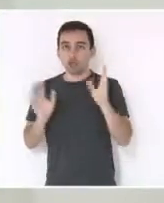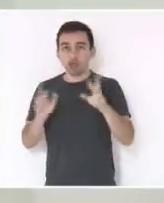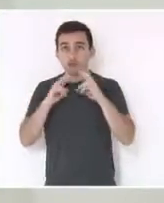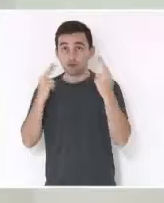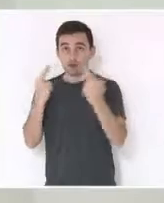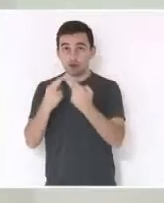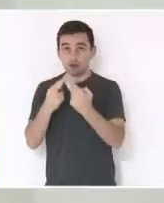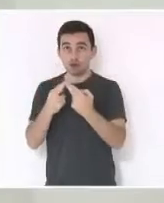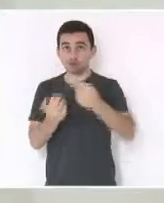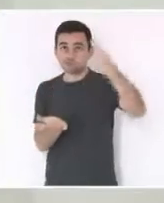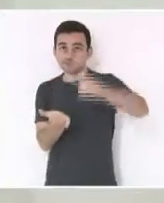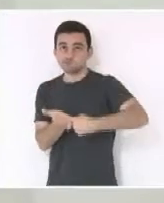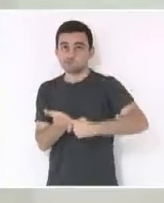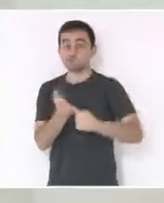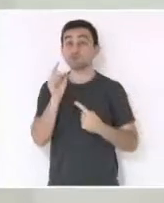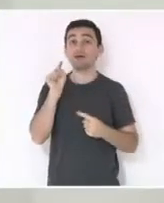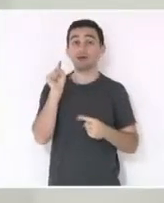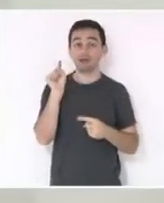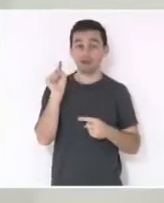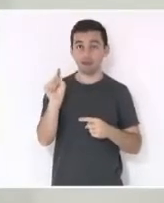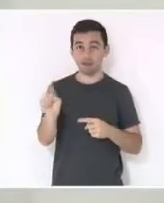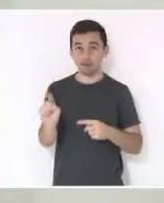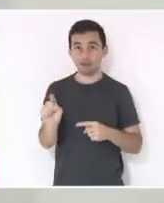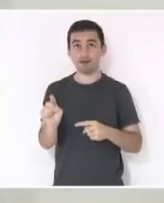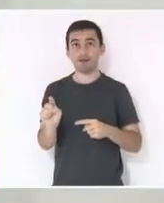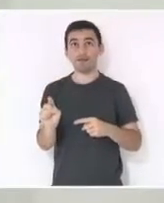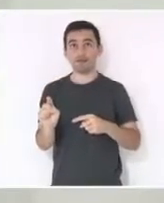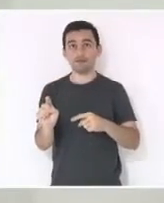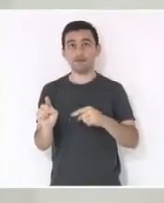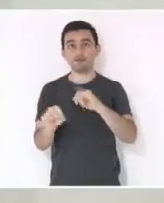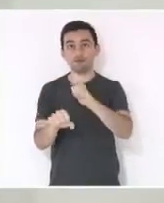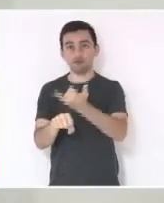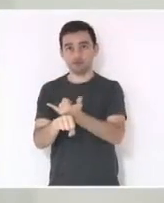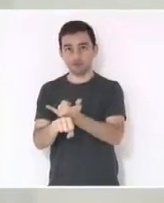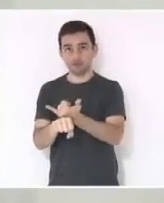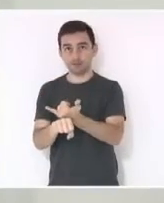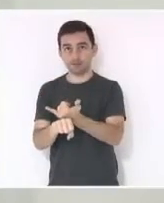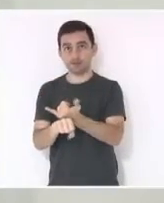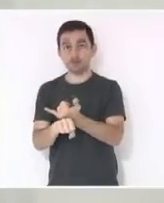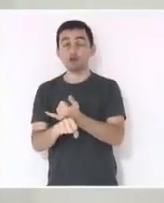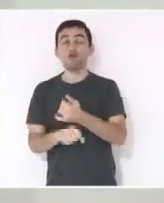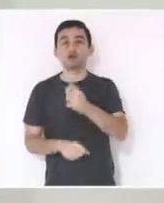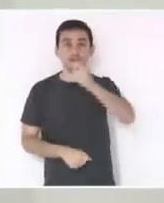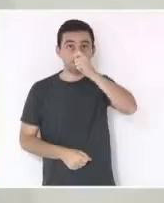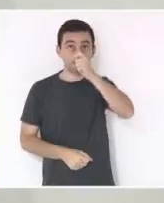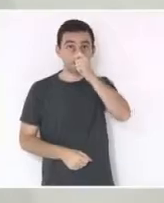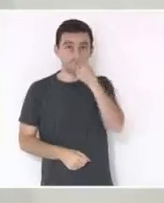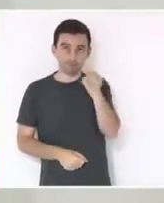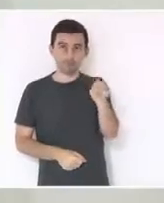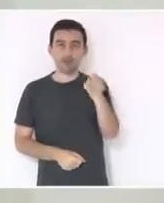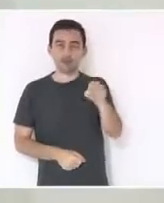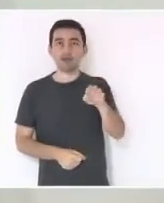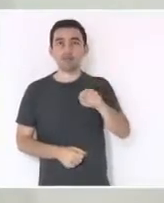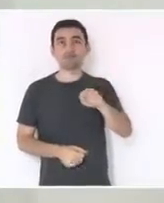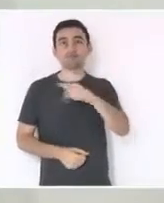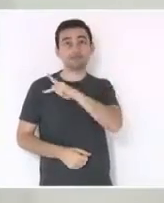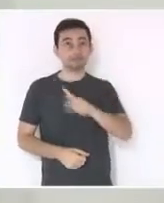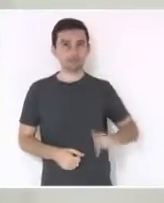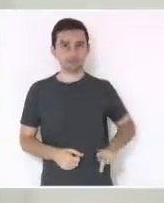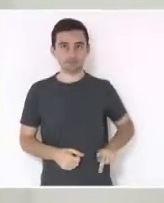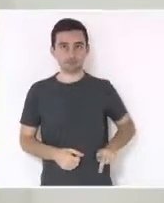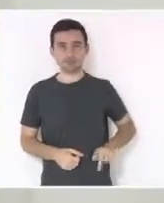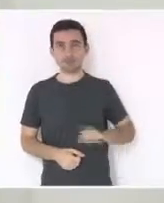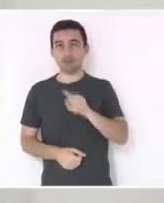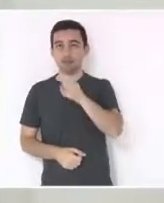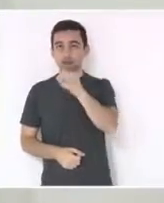que o deputado mineiro deputado joão amin vai presidir na segunda-feira 14 horas na drt joinville